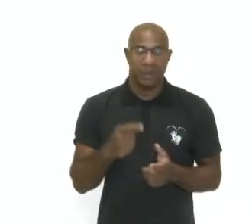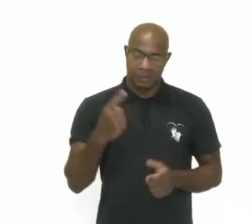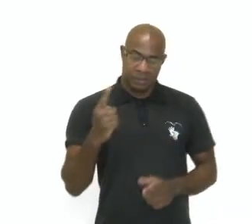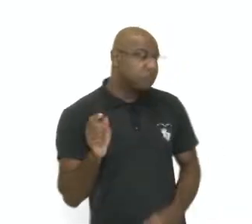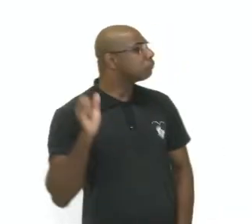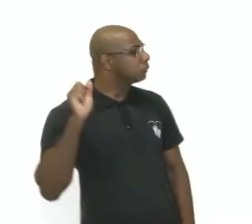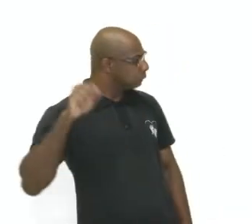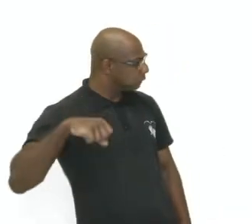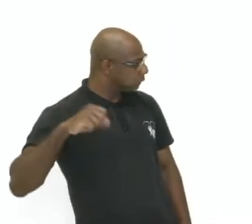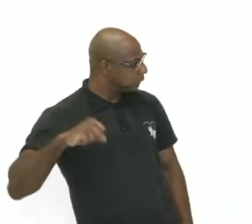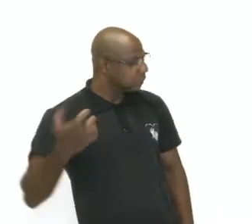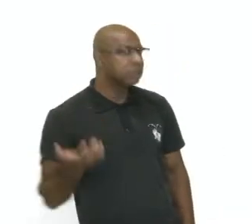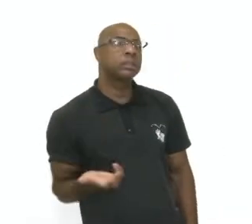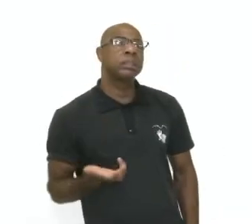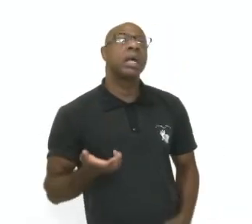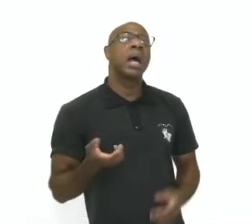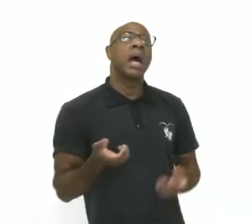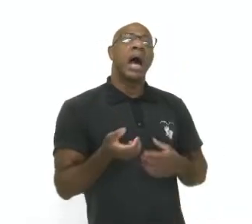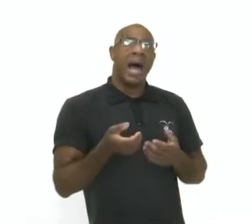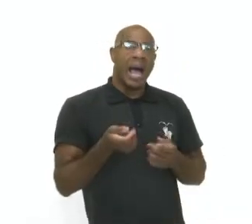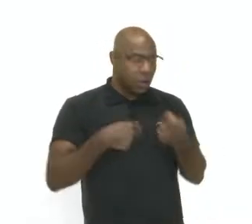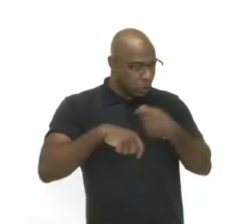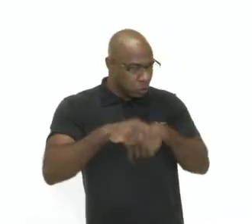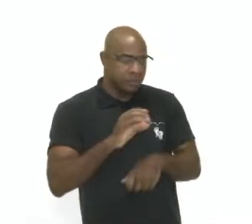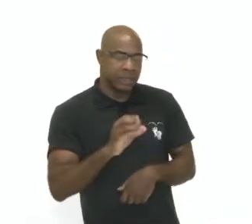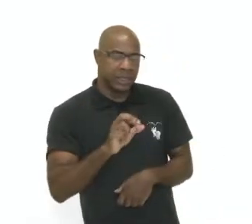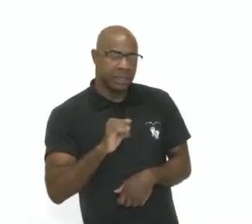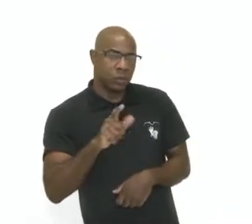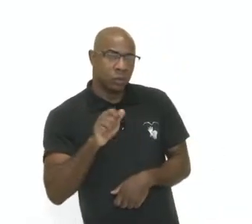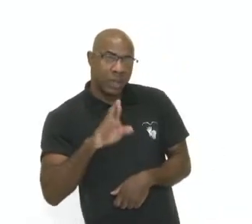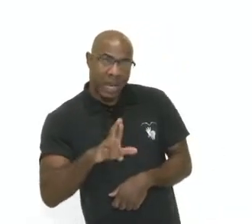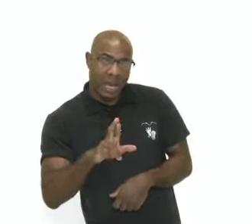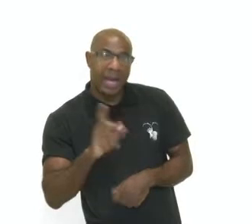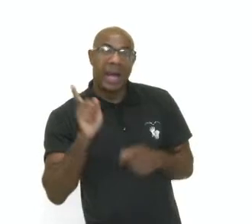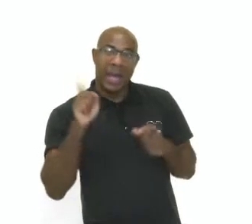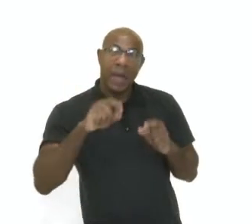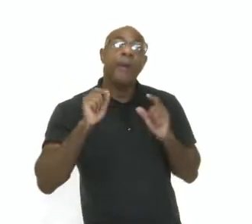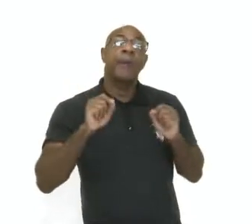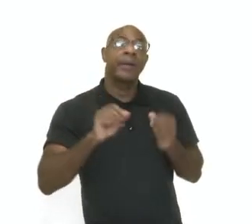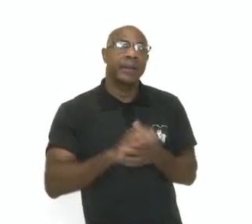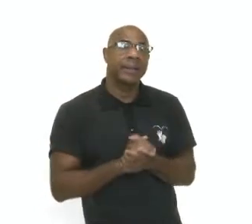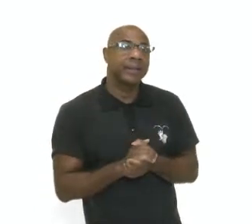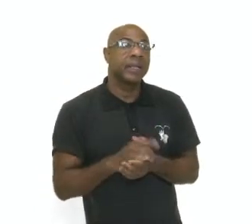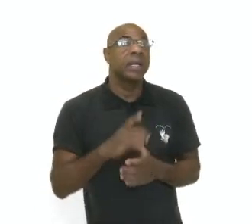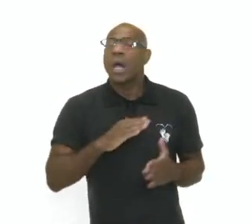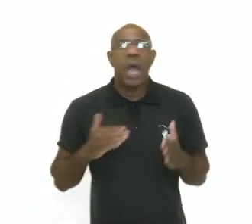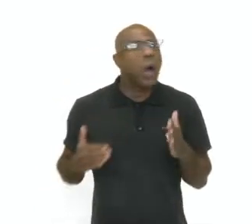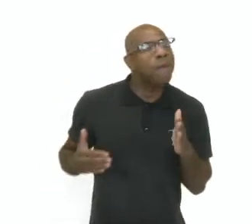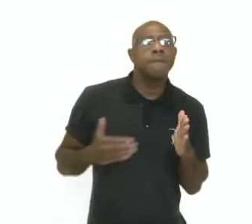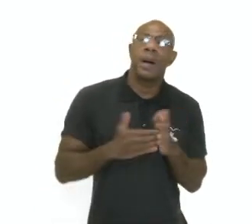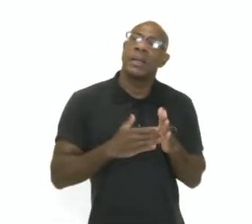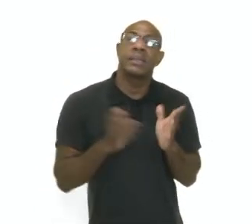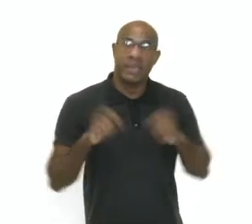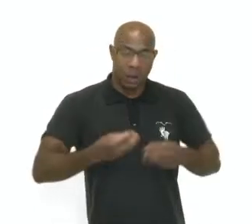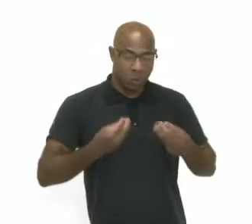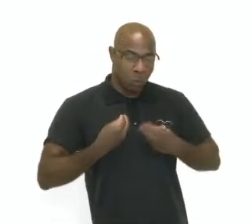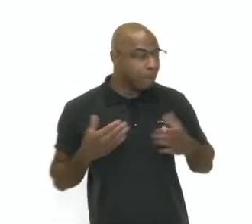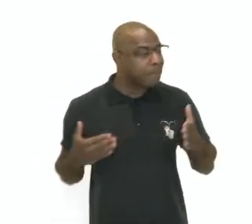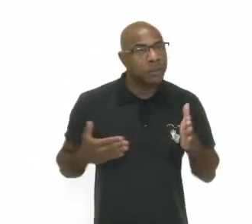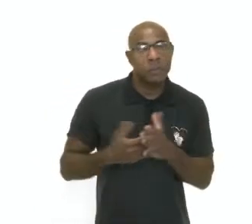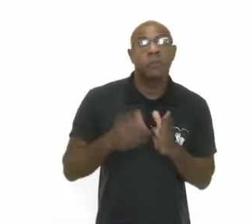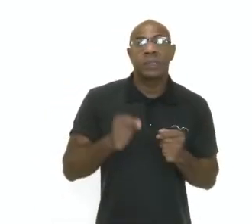a chamada economia circular trata de manter o quê? Perceba, o máximo possível